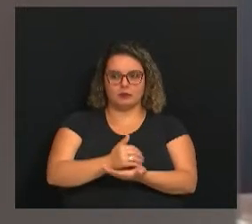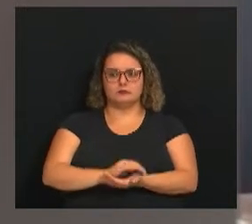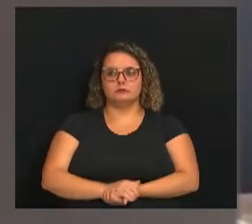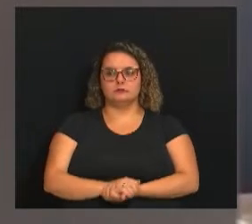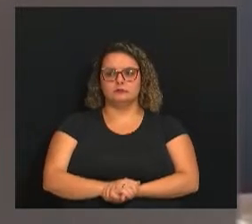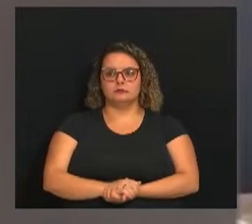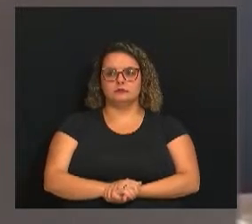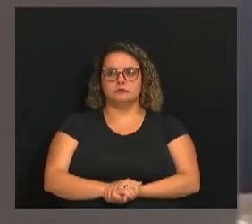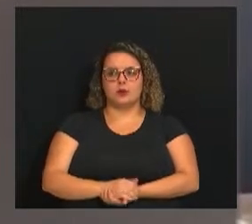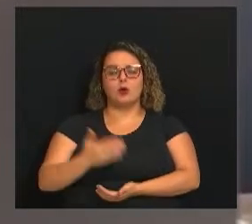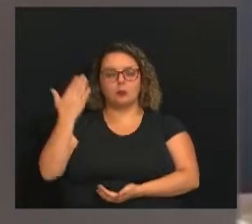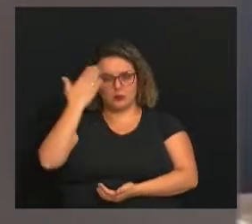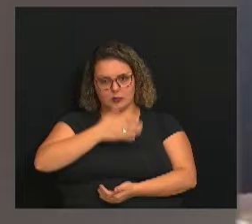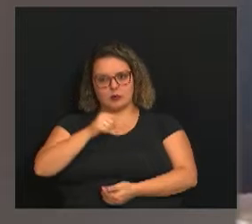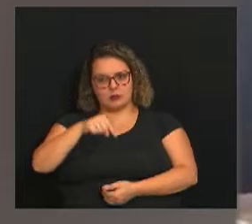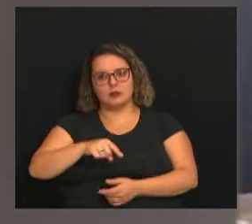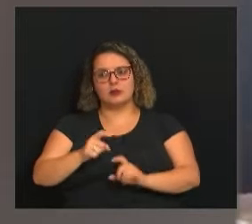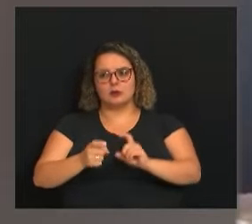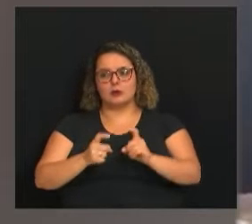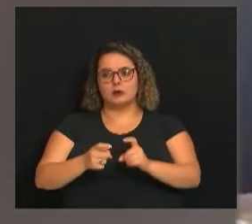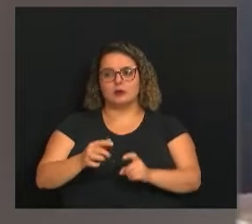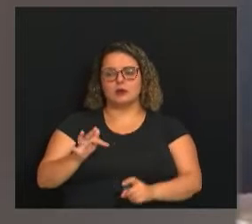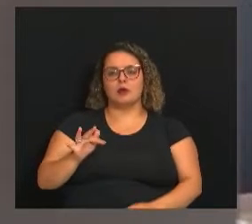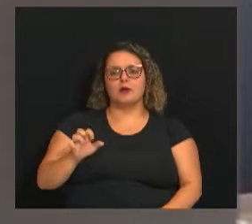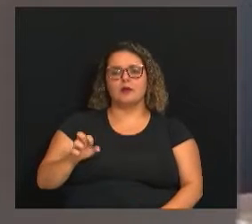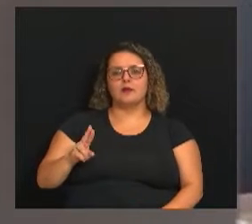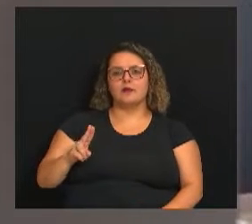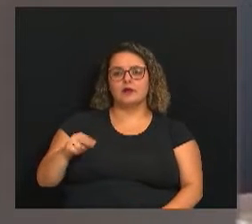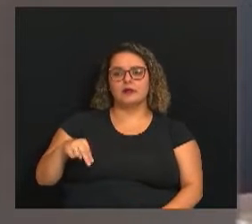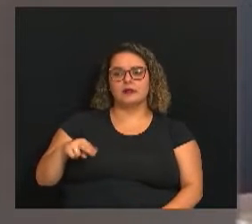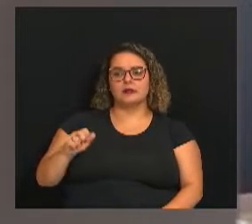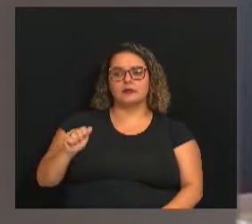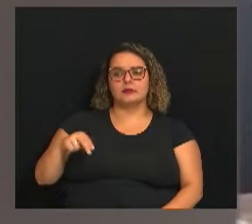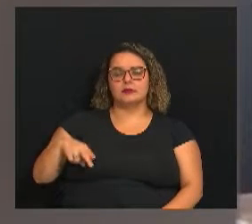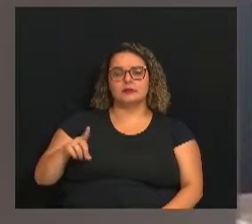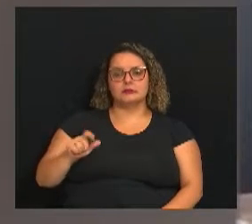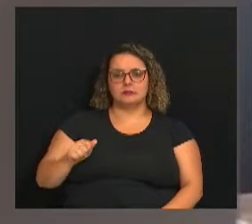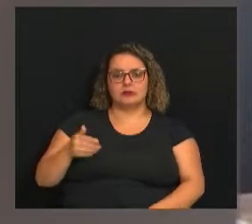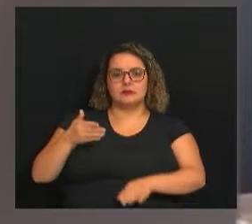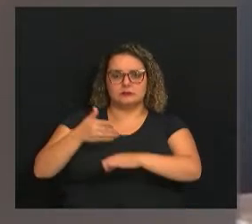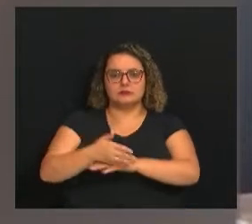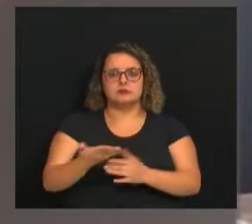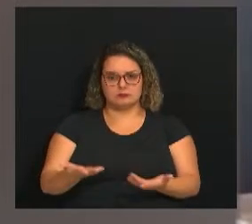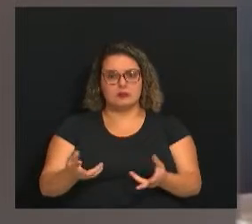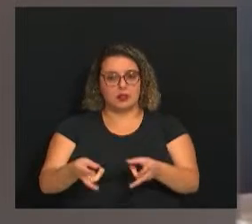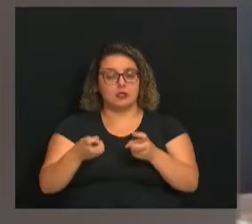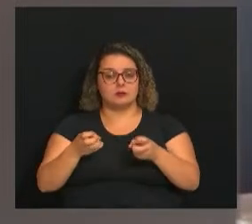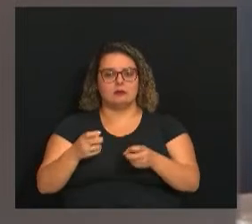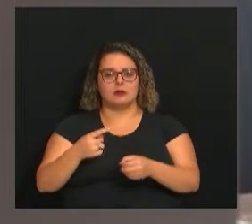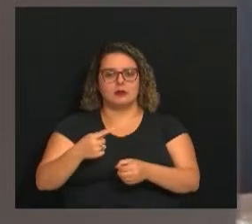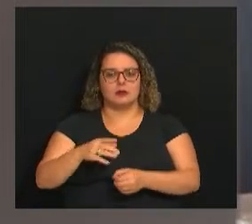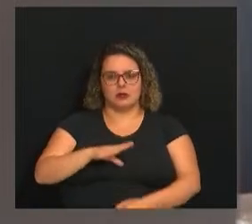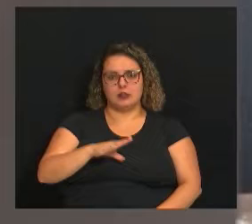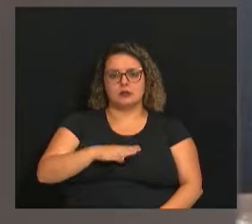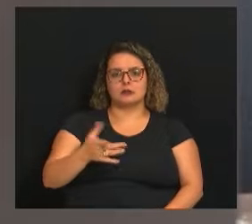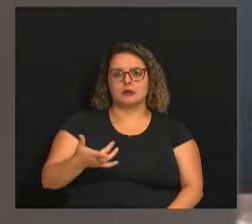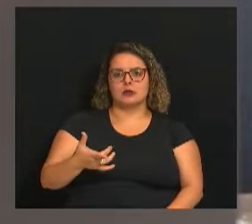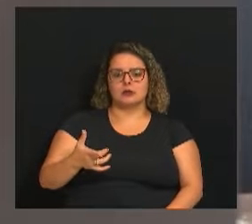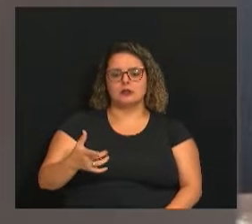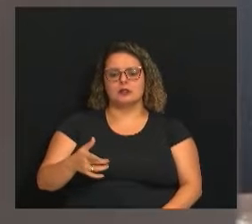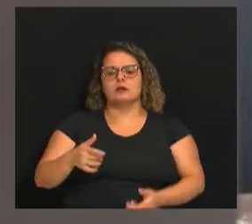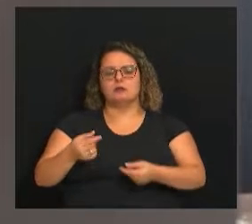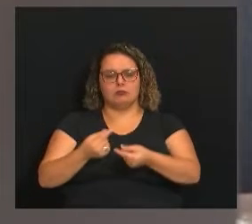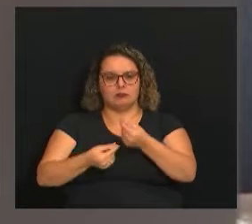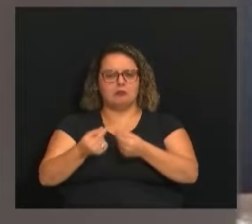comprovando nessa reunião que a Fernanda participou. Nós percebemos ali que o município está com uma situação